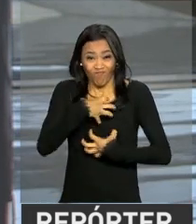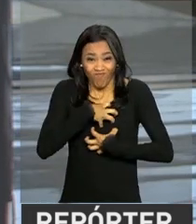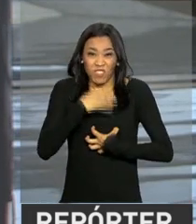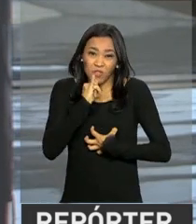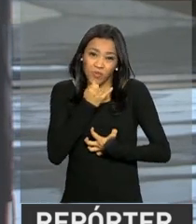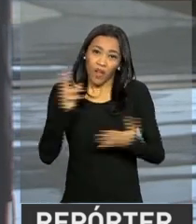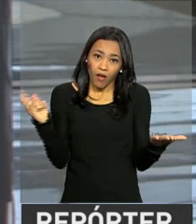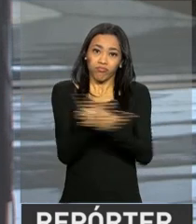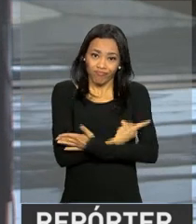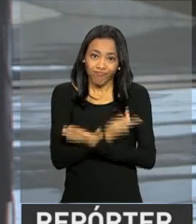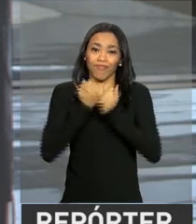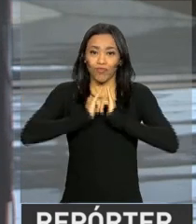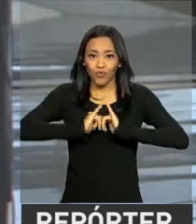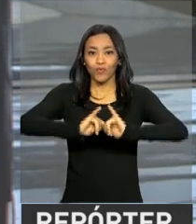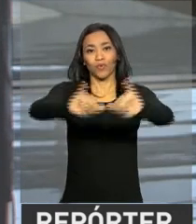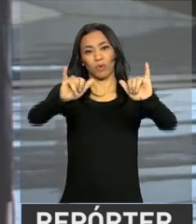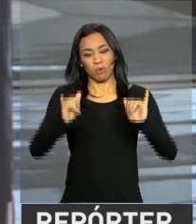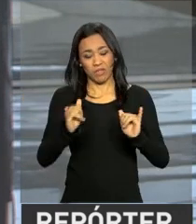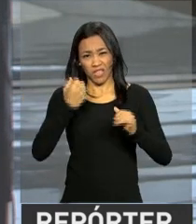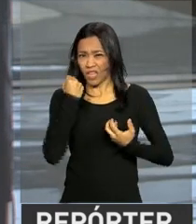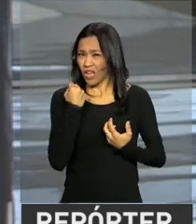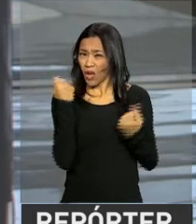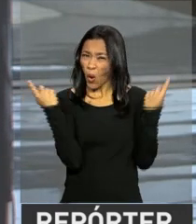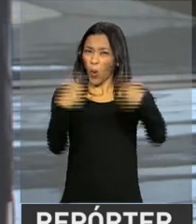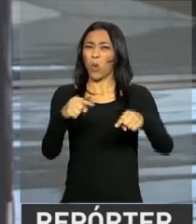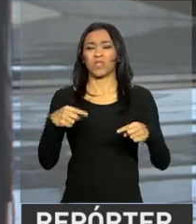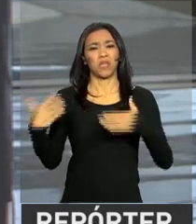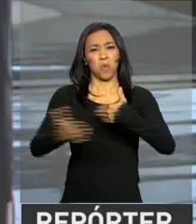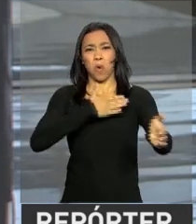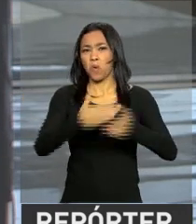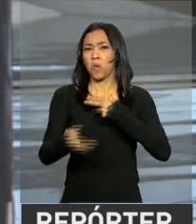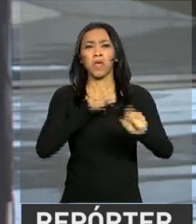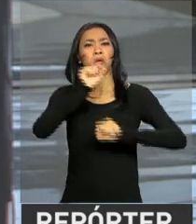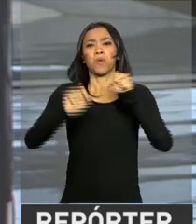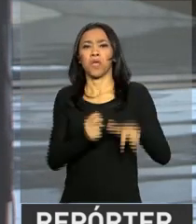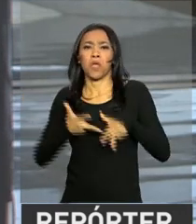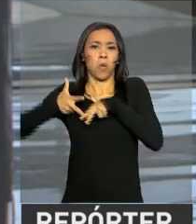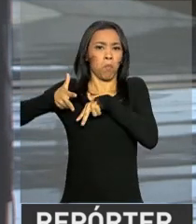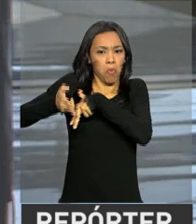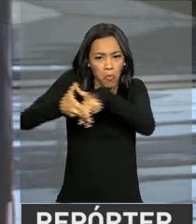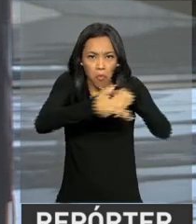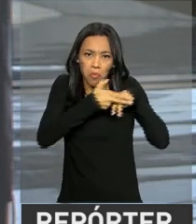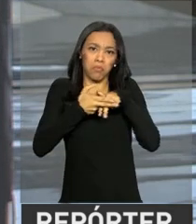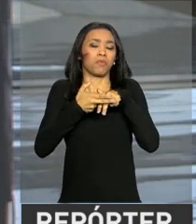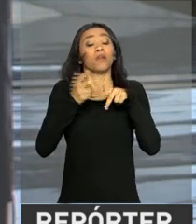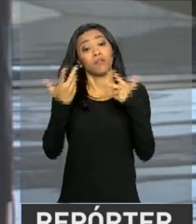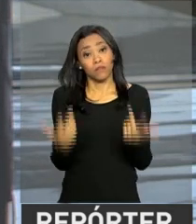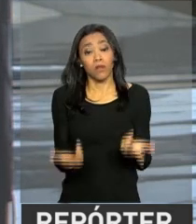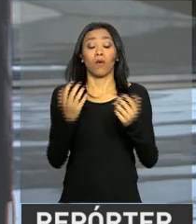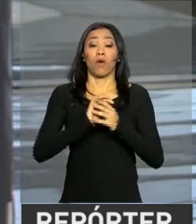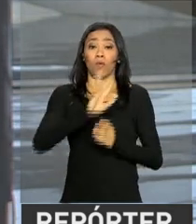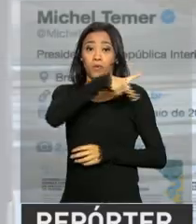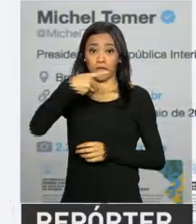reafirmou o seu mais firme repúdio a todo e qualquer ato de terrorismo pelas redes sociais o presidente